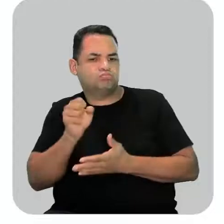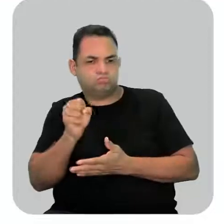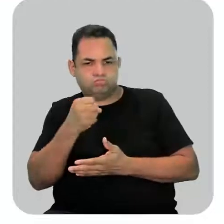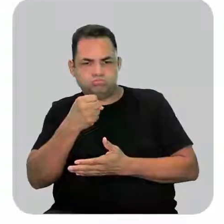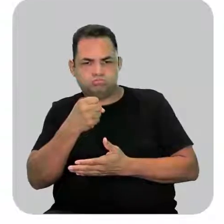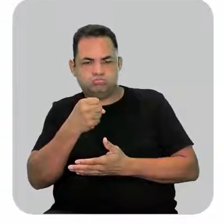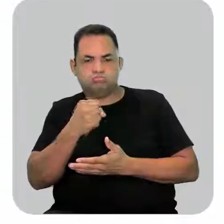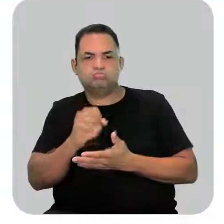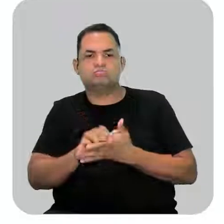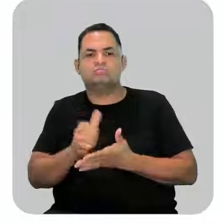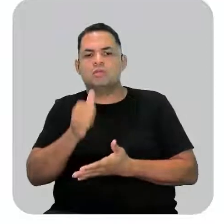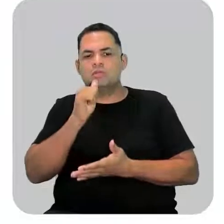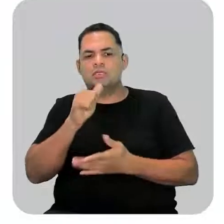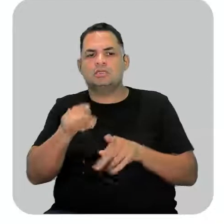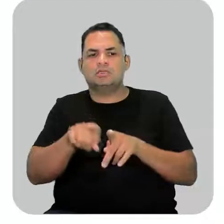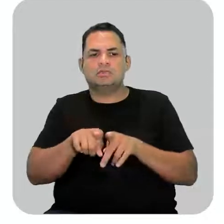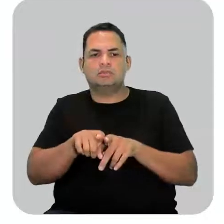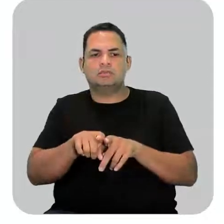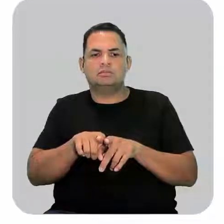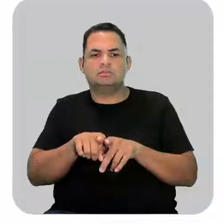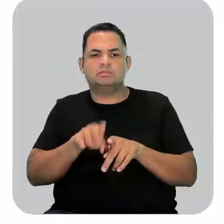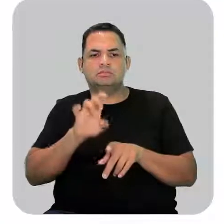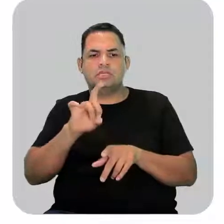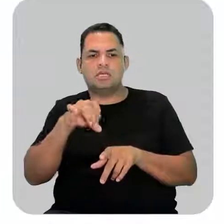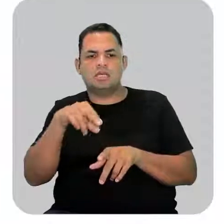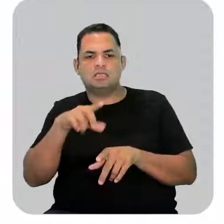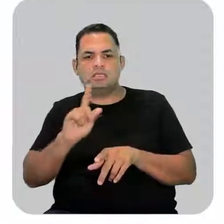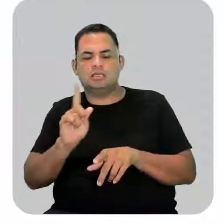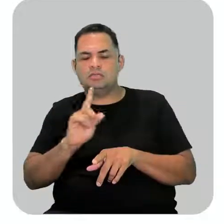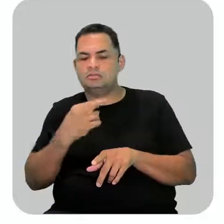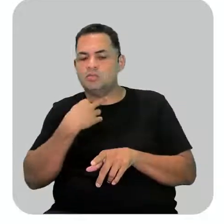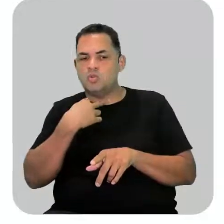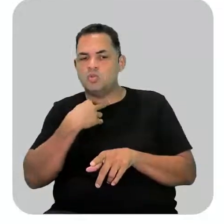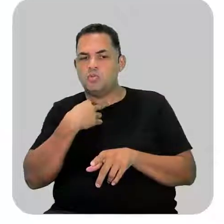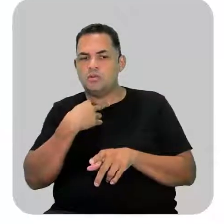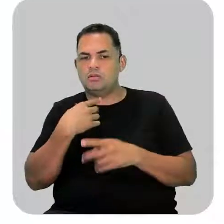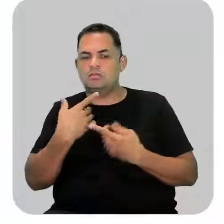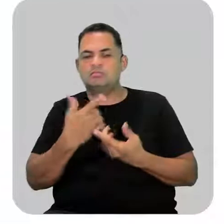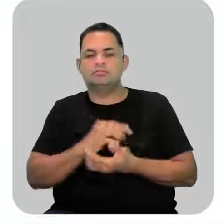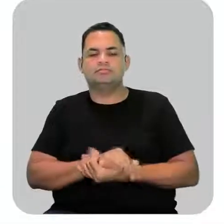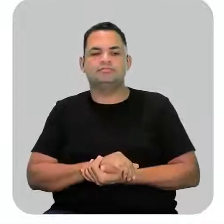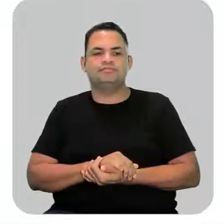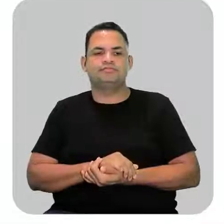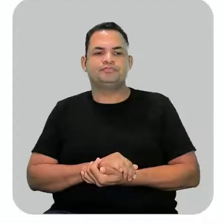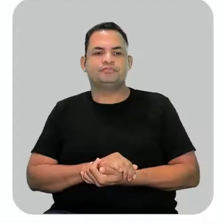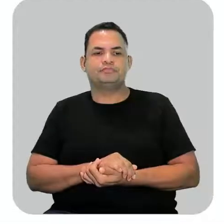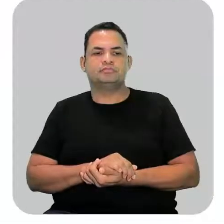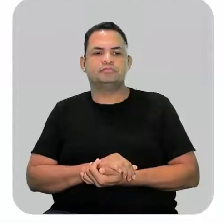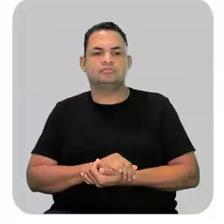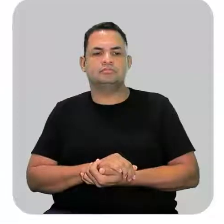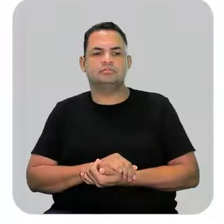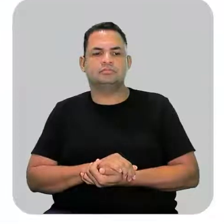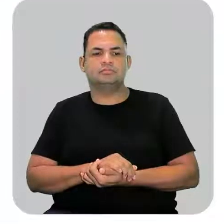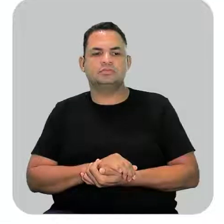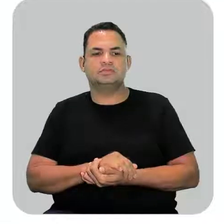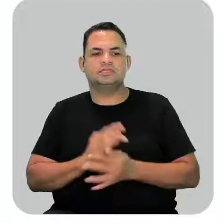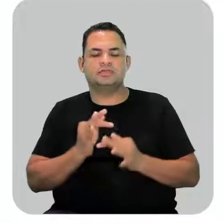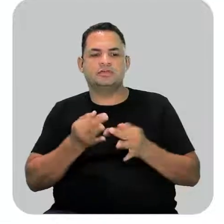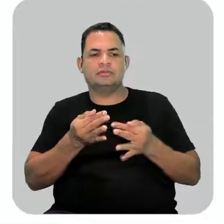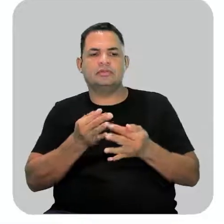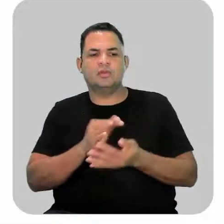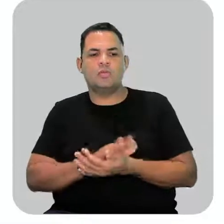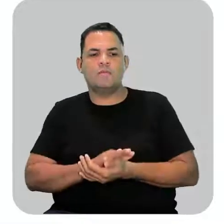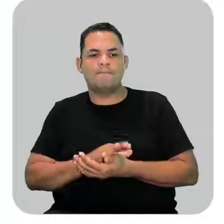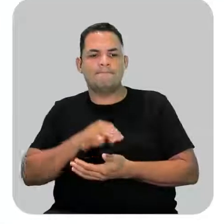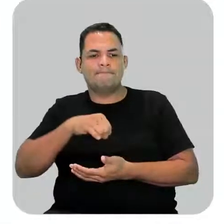metanol não pode ser utilizado em bebidas, não é recomendado porque ele é tóxico, né? E a última afirmativa